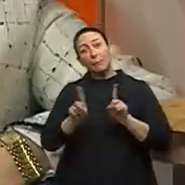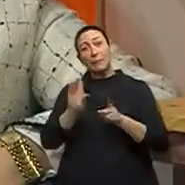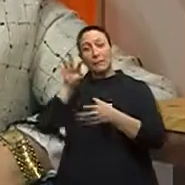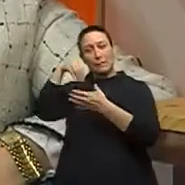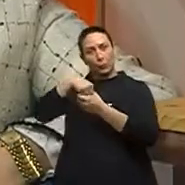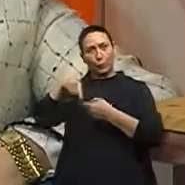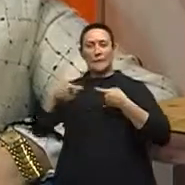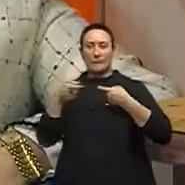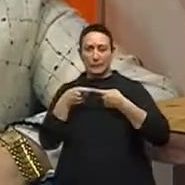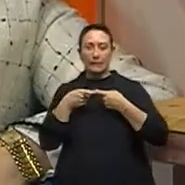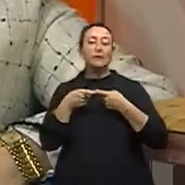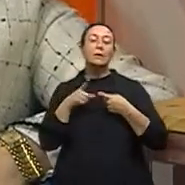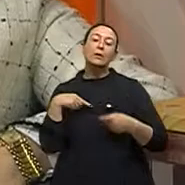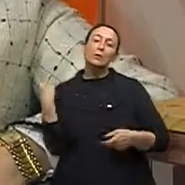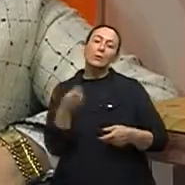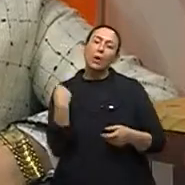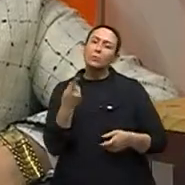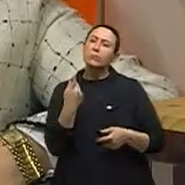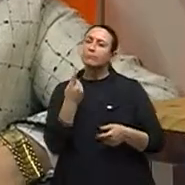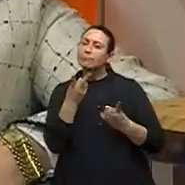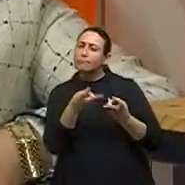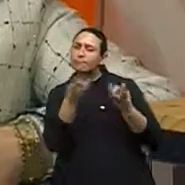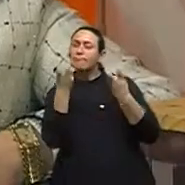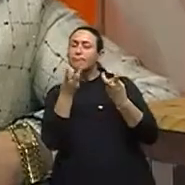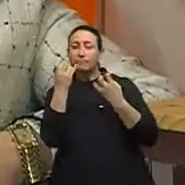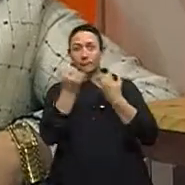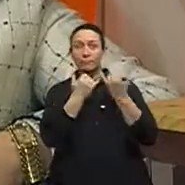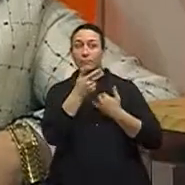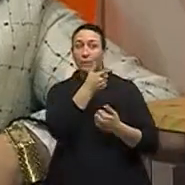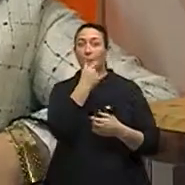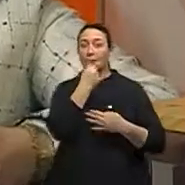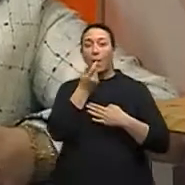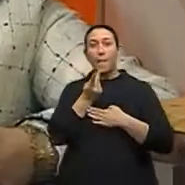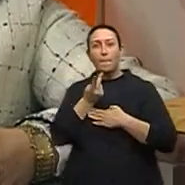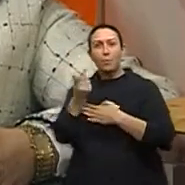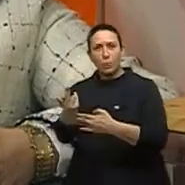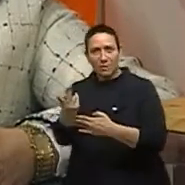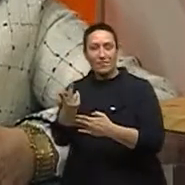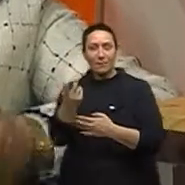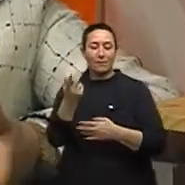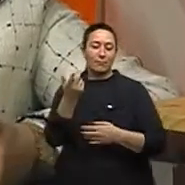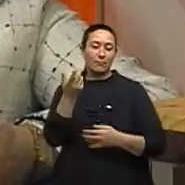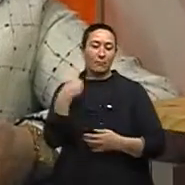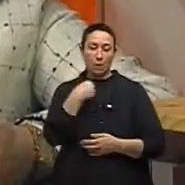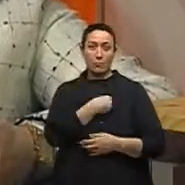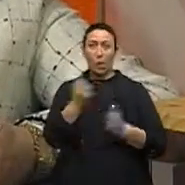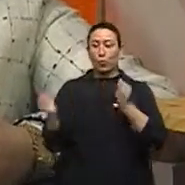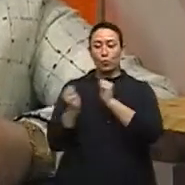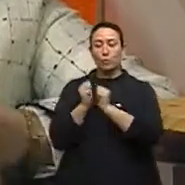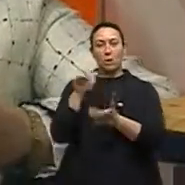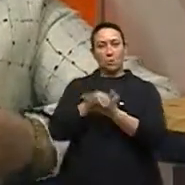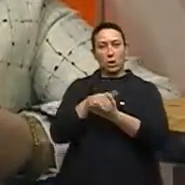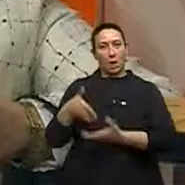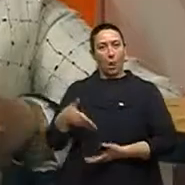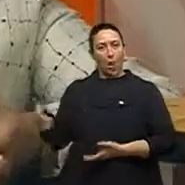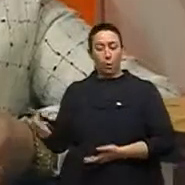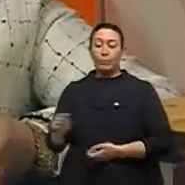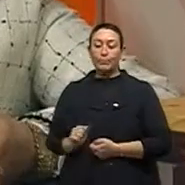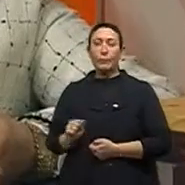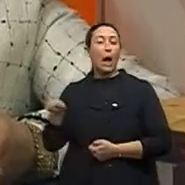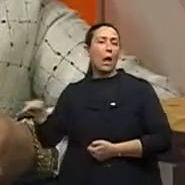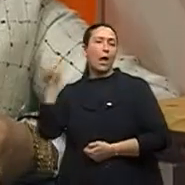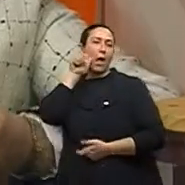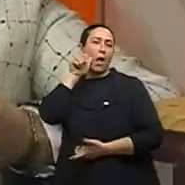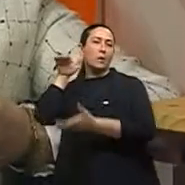se constatava que o homem quando busca quem fala é a mulher ela vem junto e faz a queixa